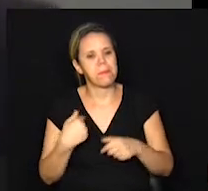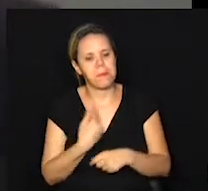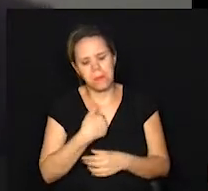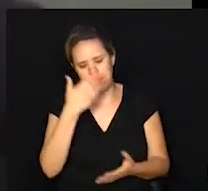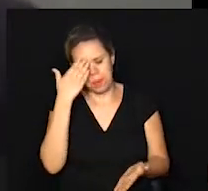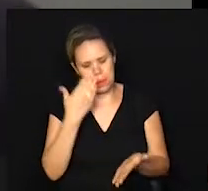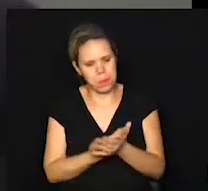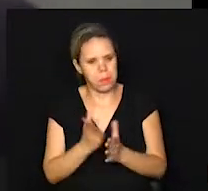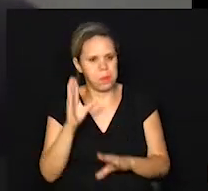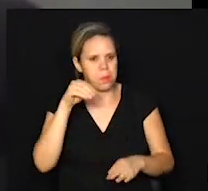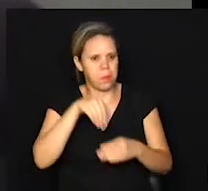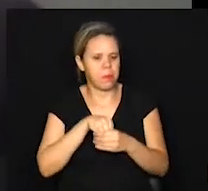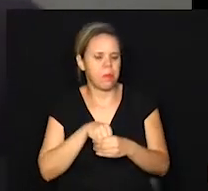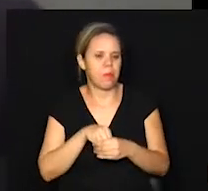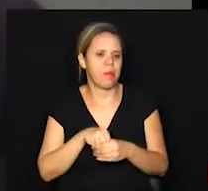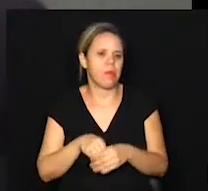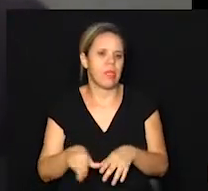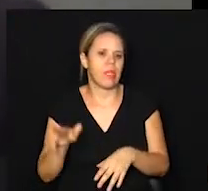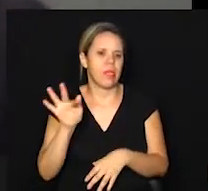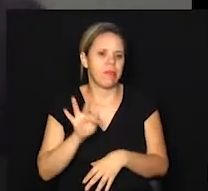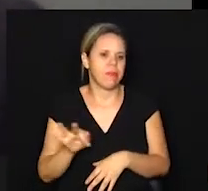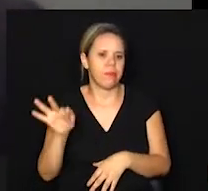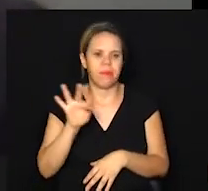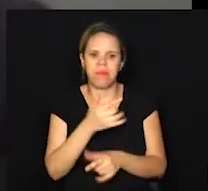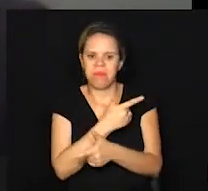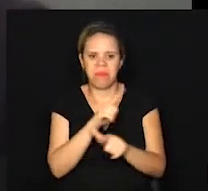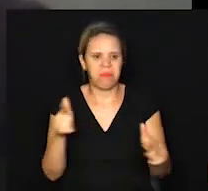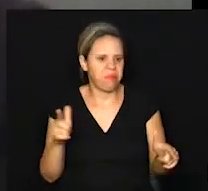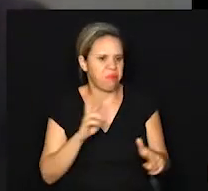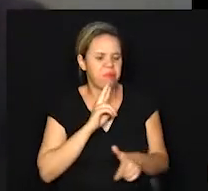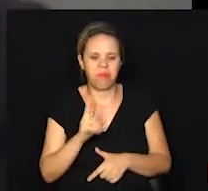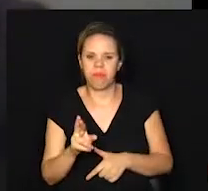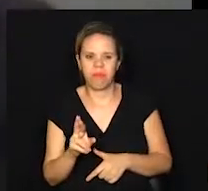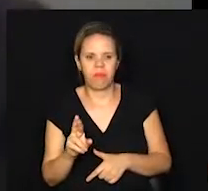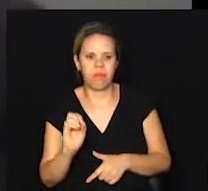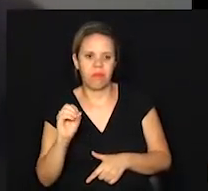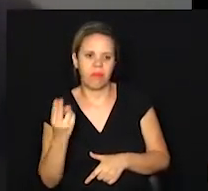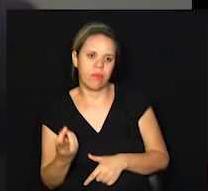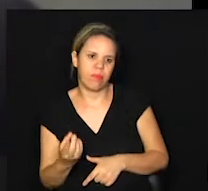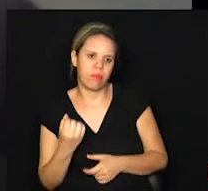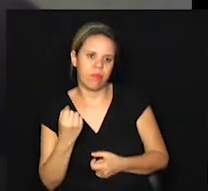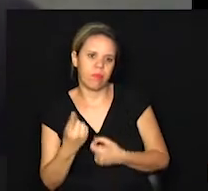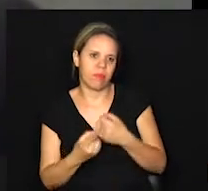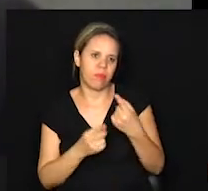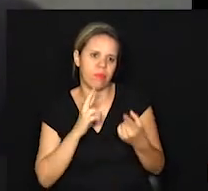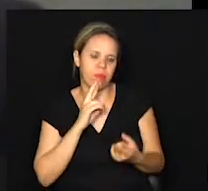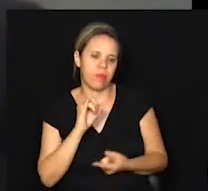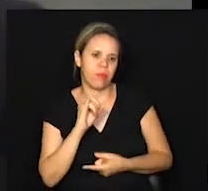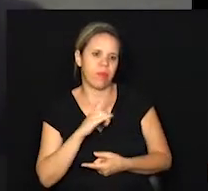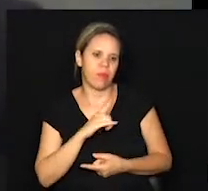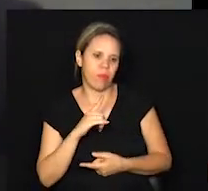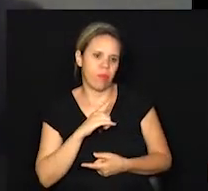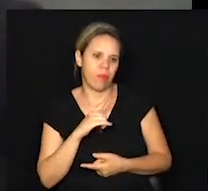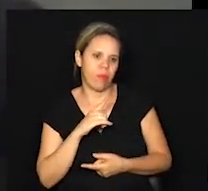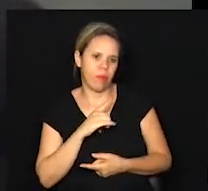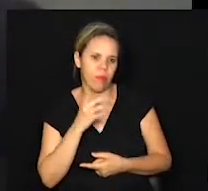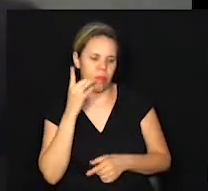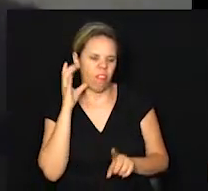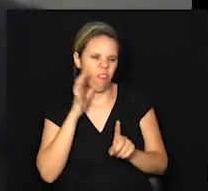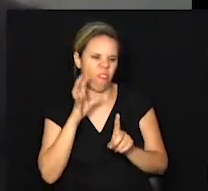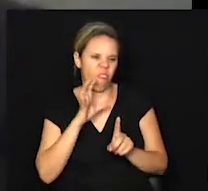que internamente não haverá nenhuma resposta, ou só haverá alguma resposta se houver algum tipo de pressão